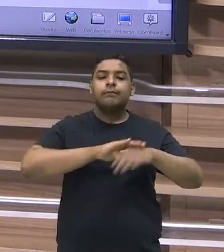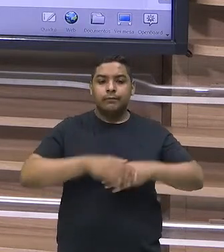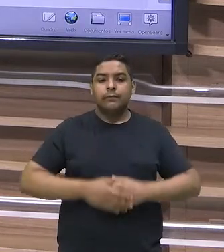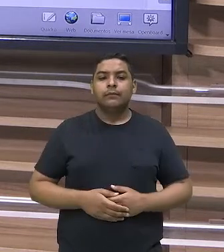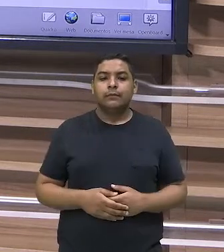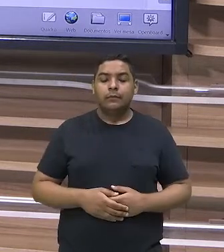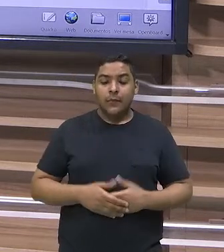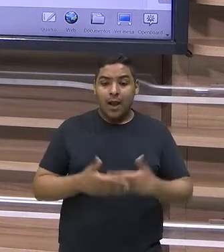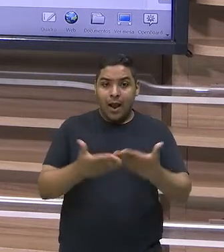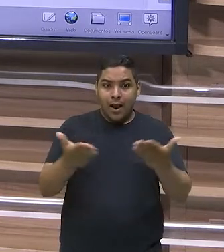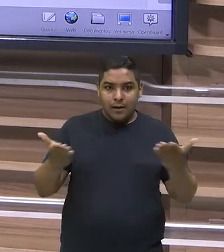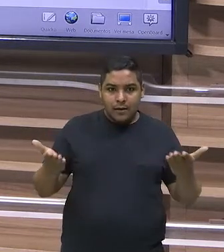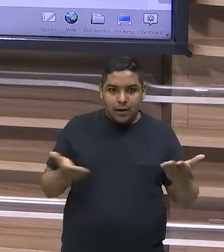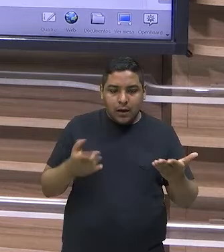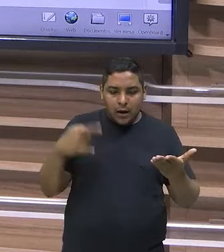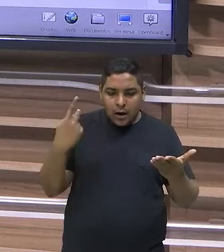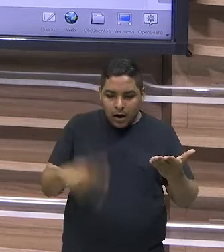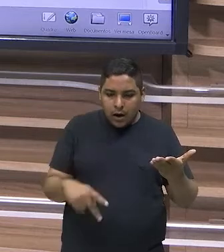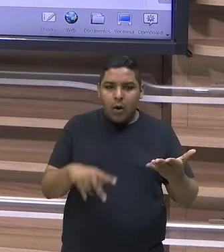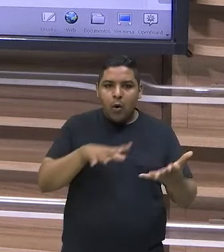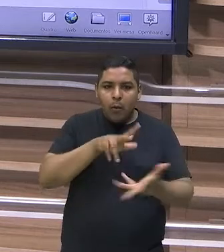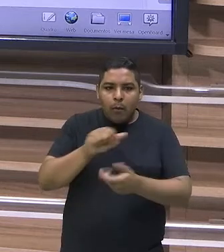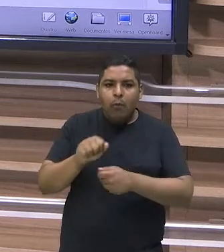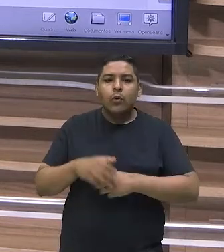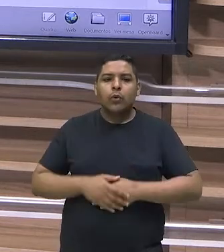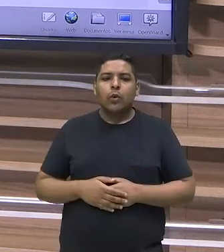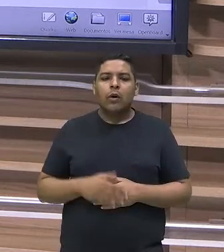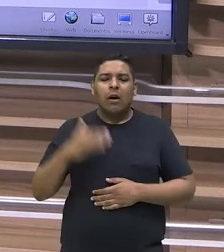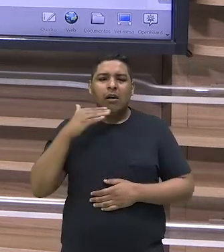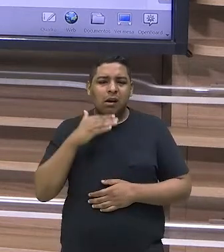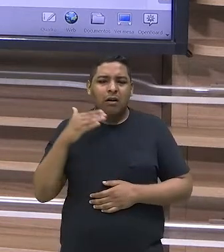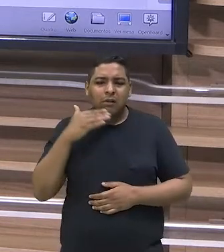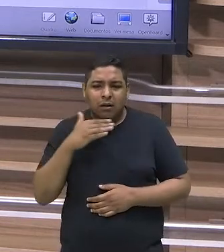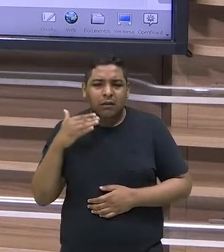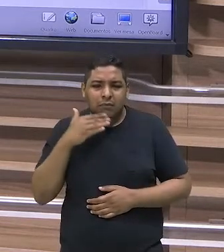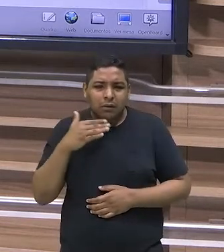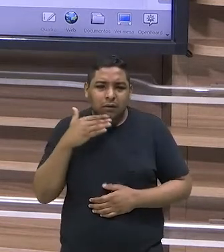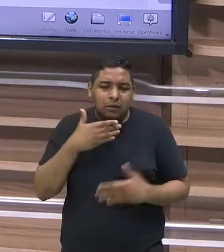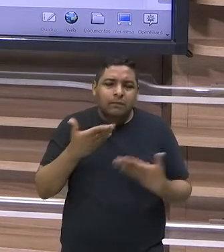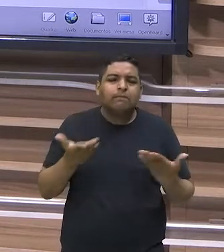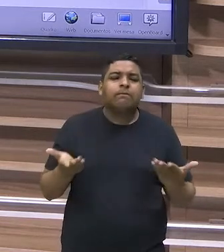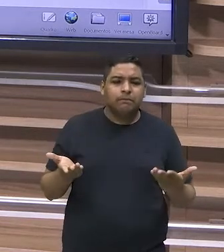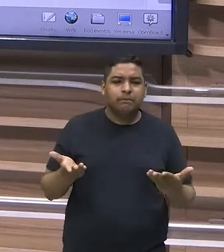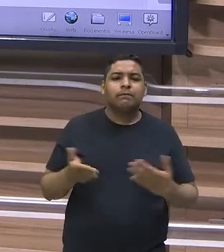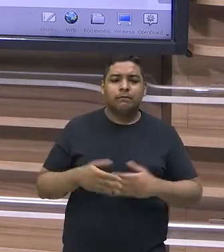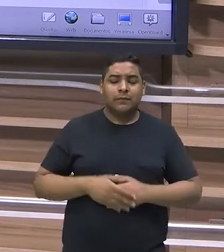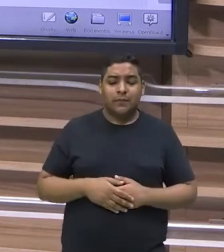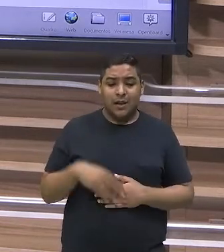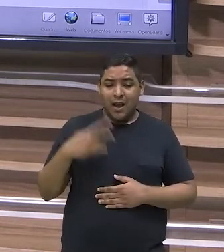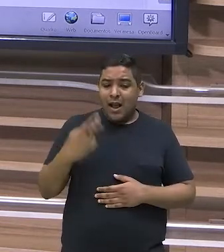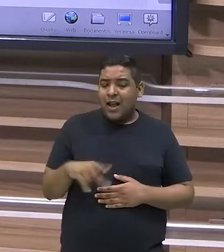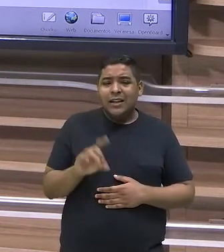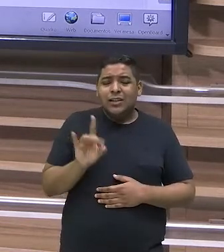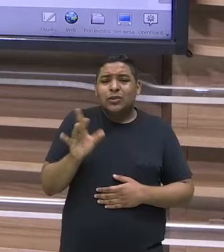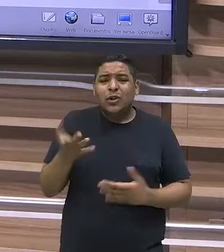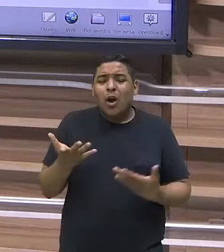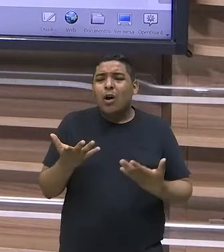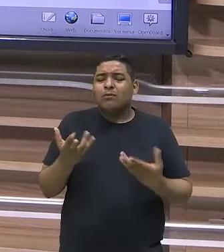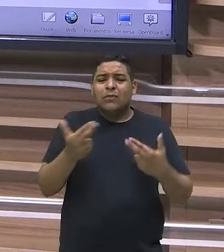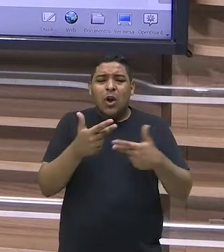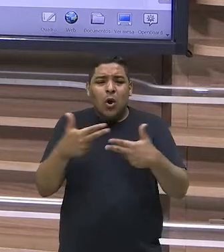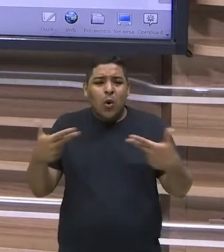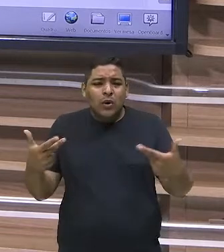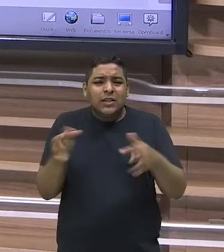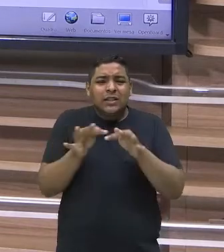um mundo sensível, o mundo das imperfeições. Nós apenas aqui vivemos as coisas acidentais dessa